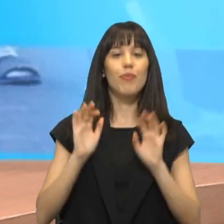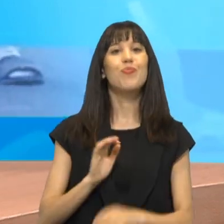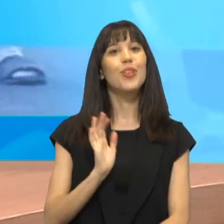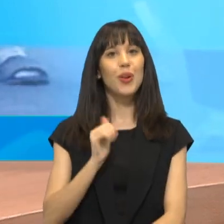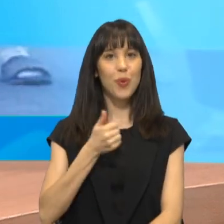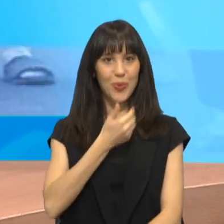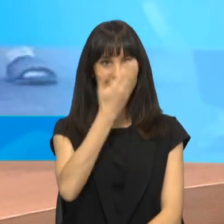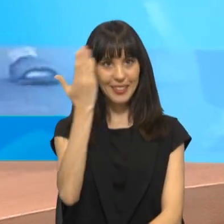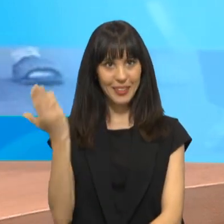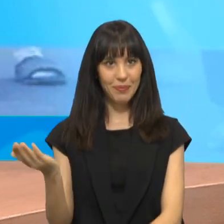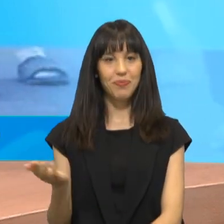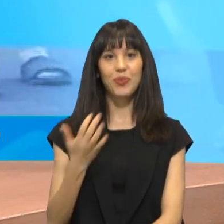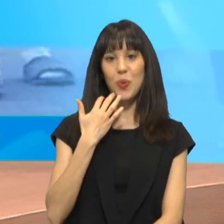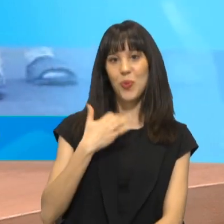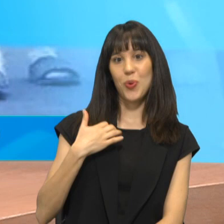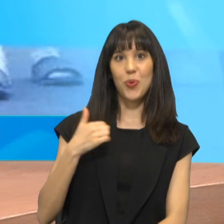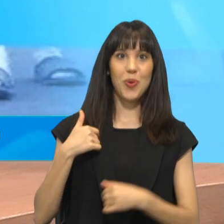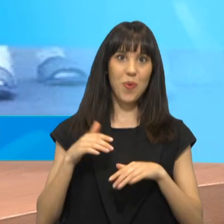É com gosto que estou aqui.